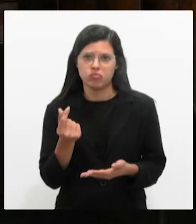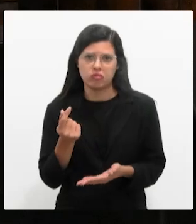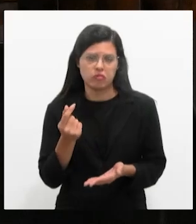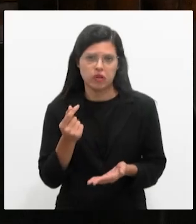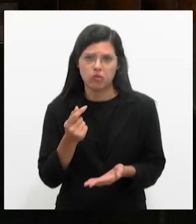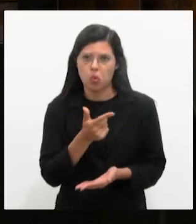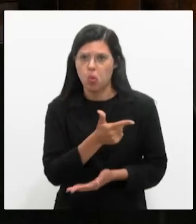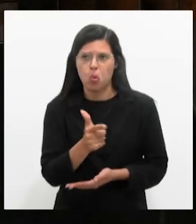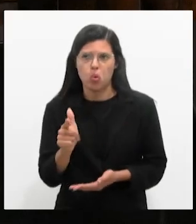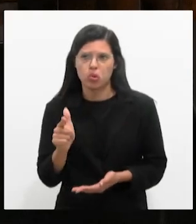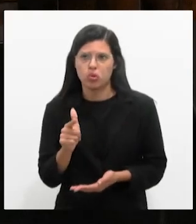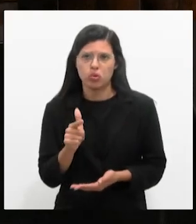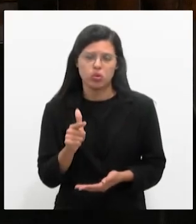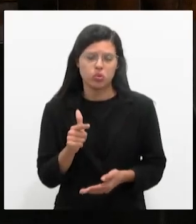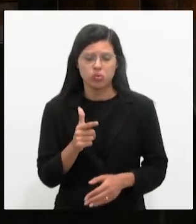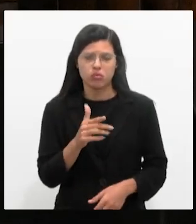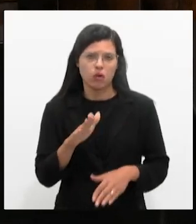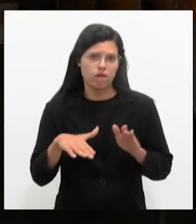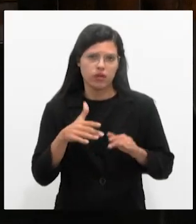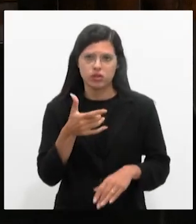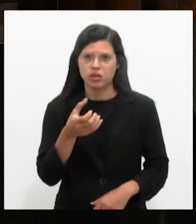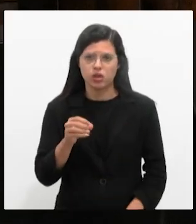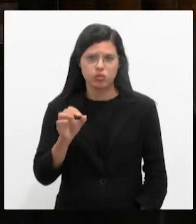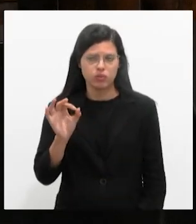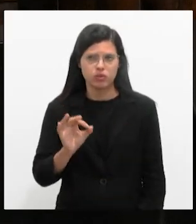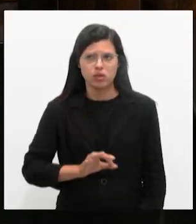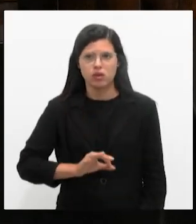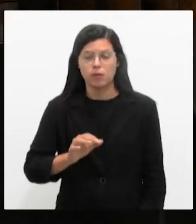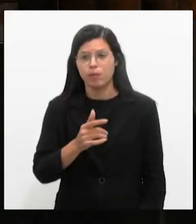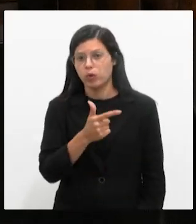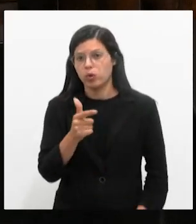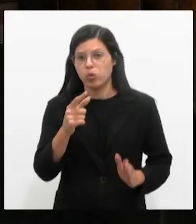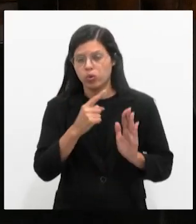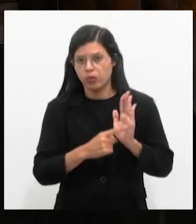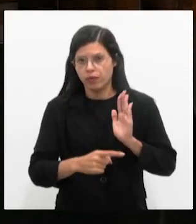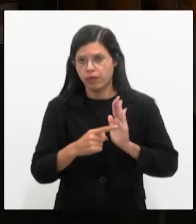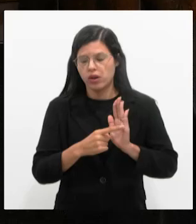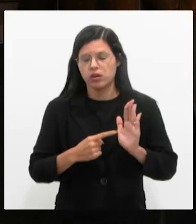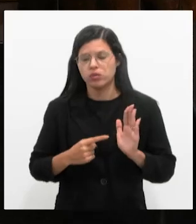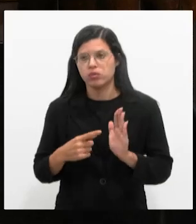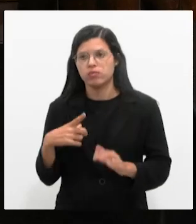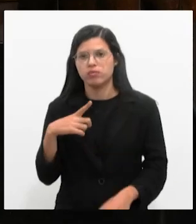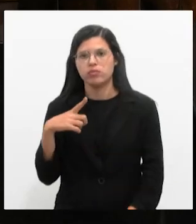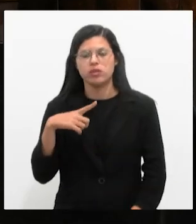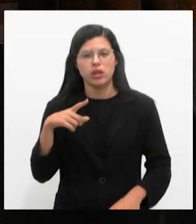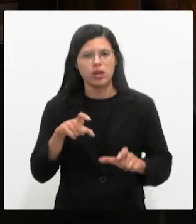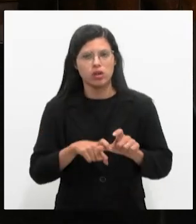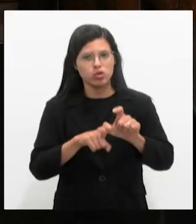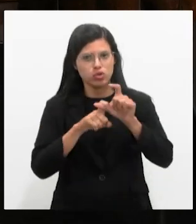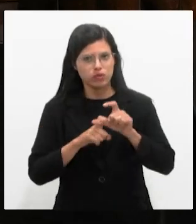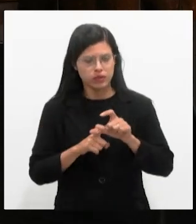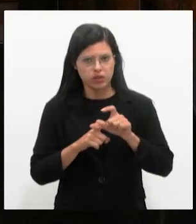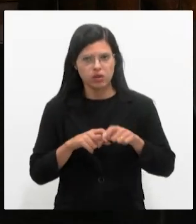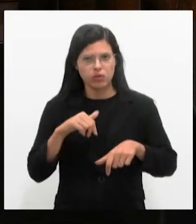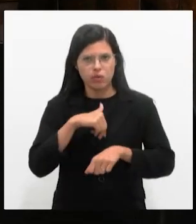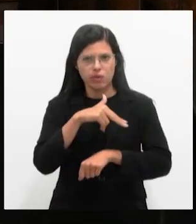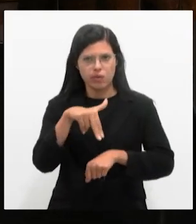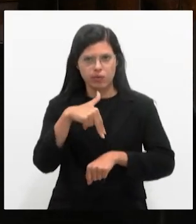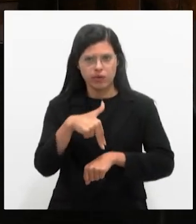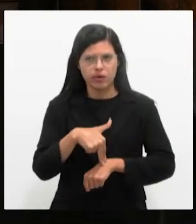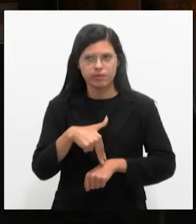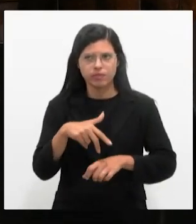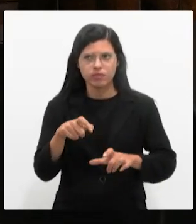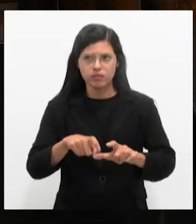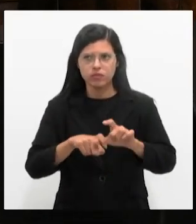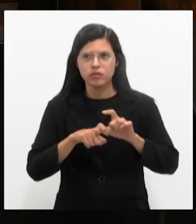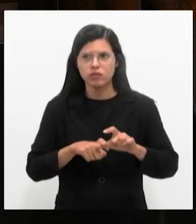20%, 10%. E o outro veto é que nós temos a dívida com a União e a dívida